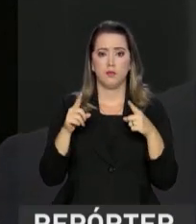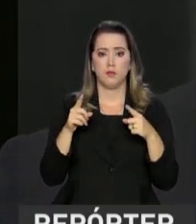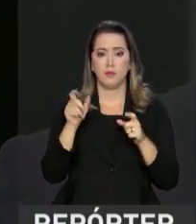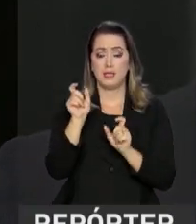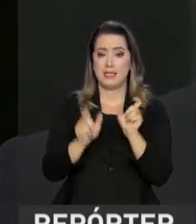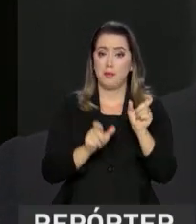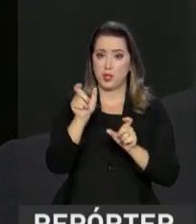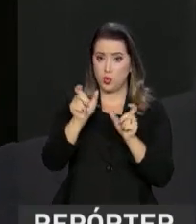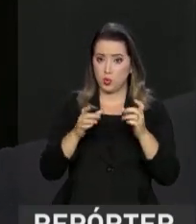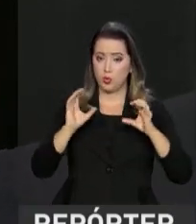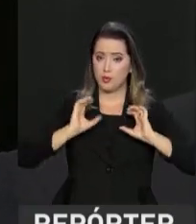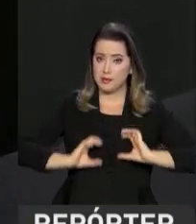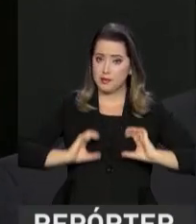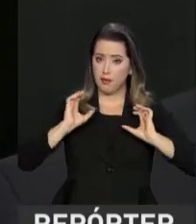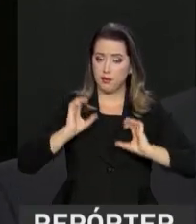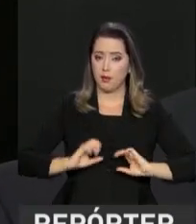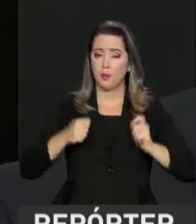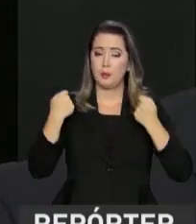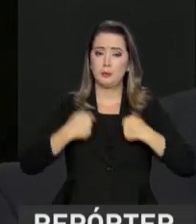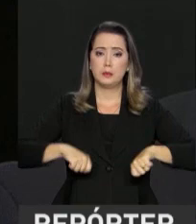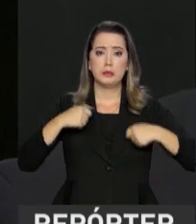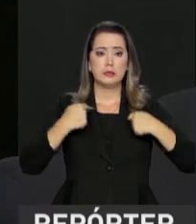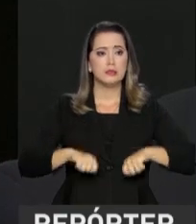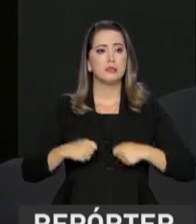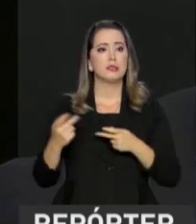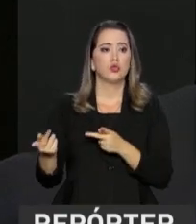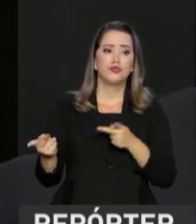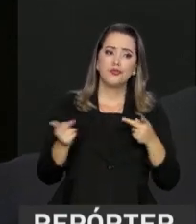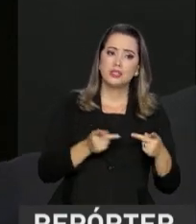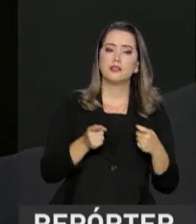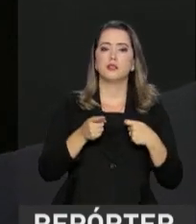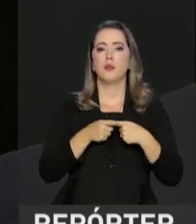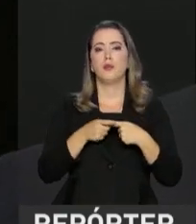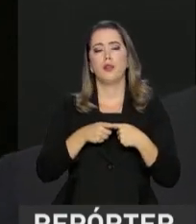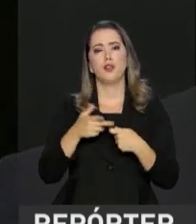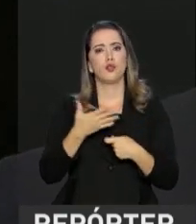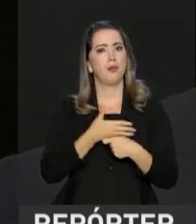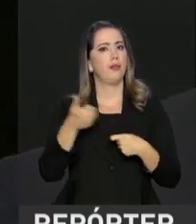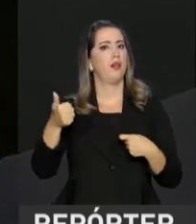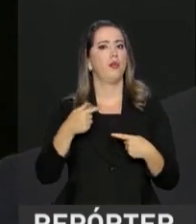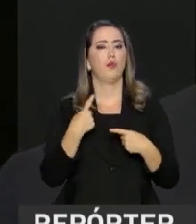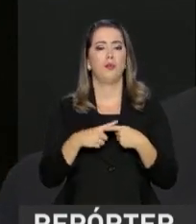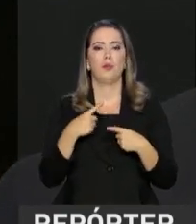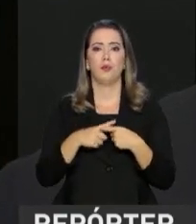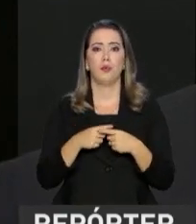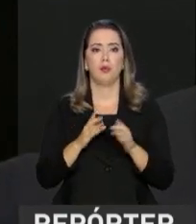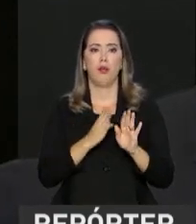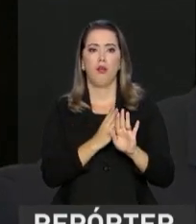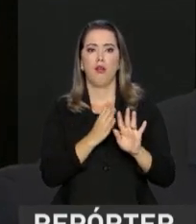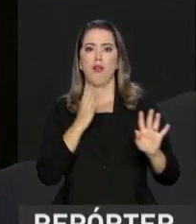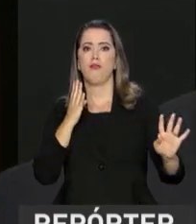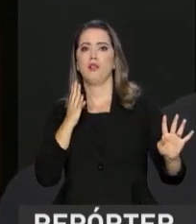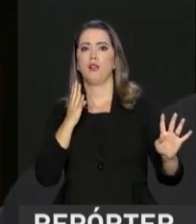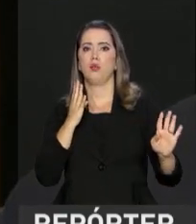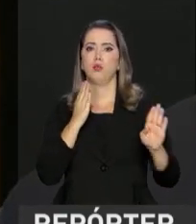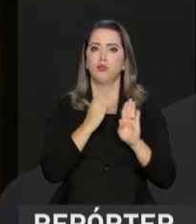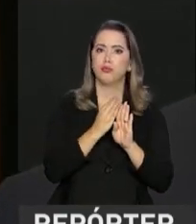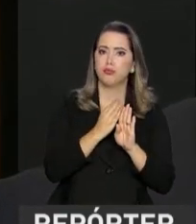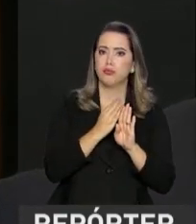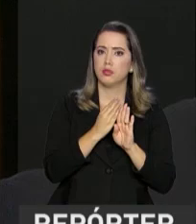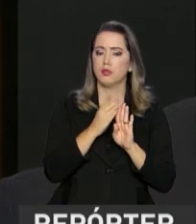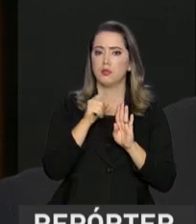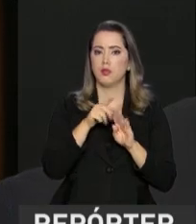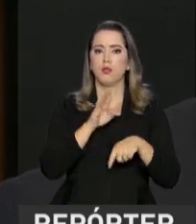cidadão aquela pessoa que depende de uma perícia vai ganhar porque há a fila vai diminuir o tempo de